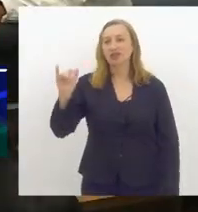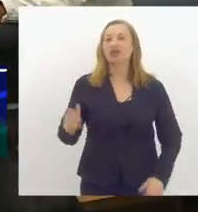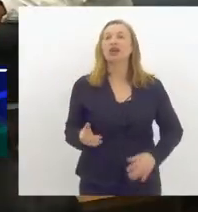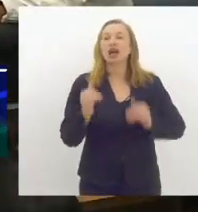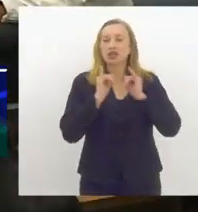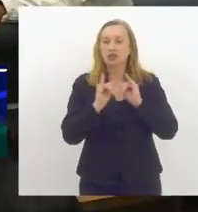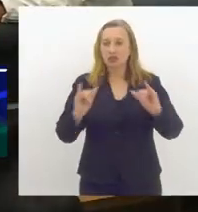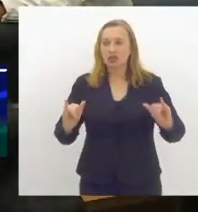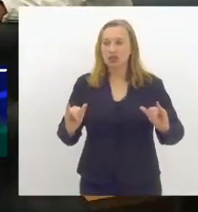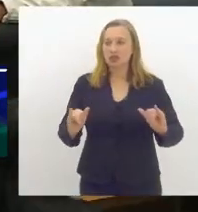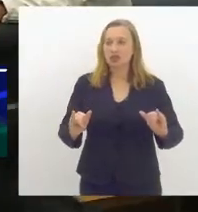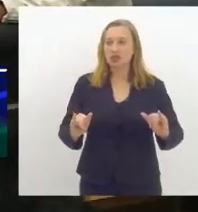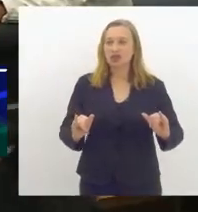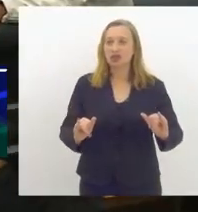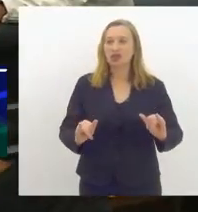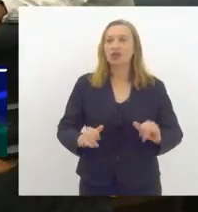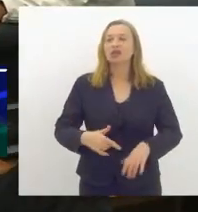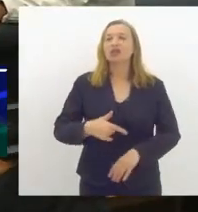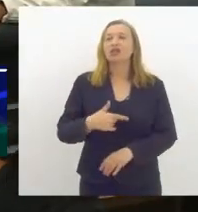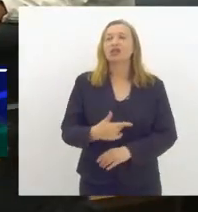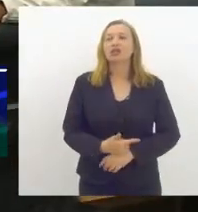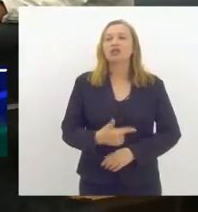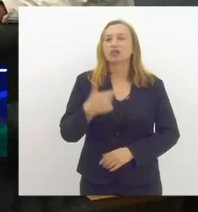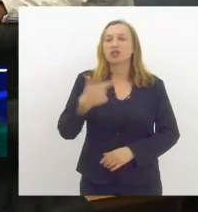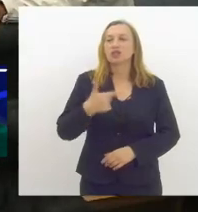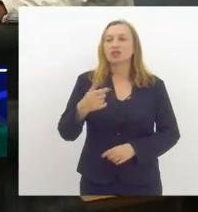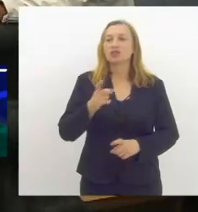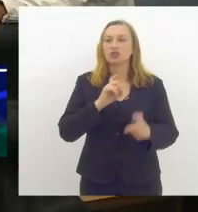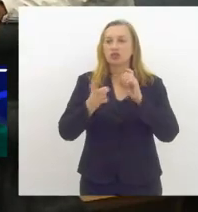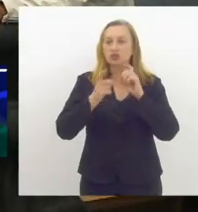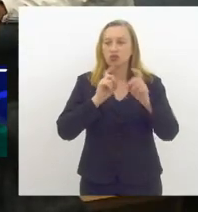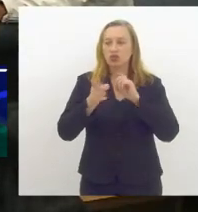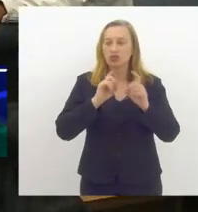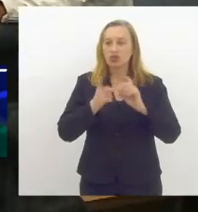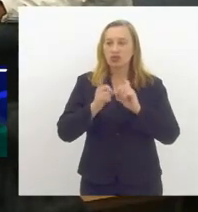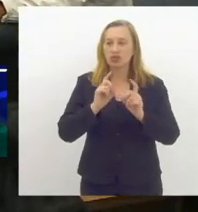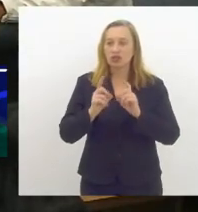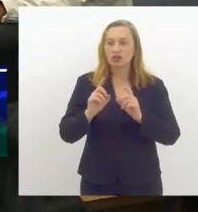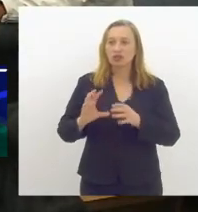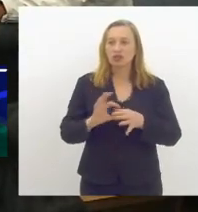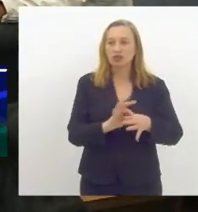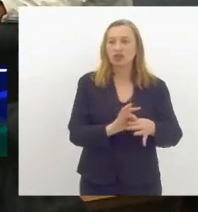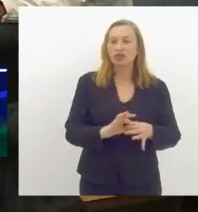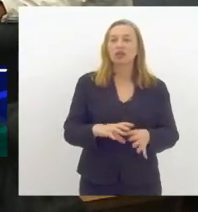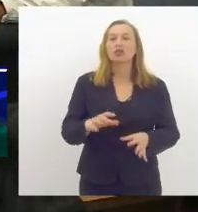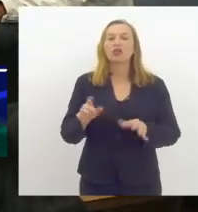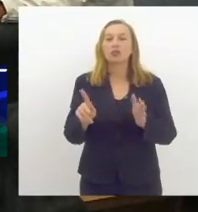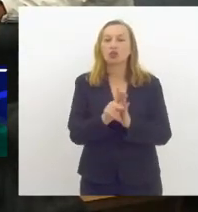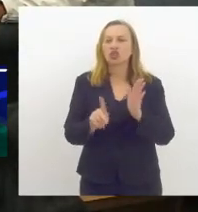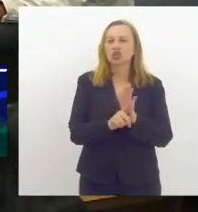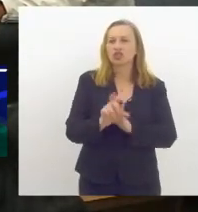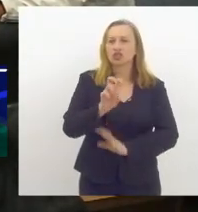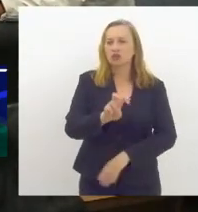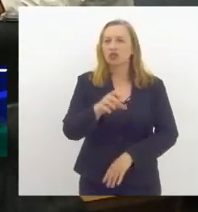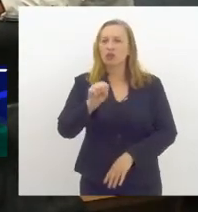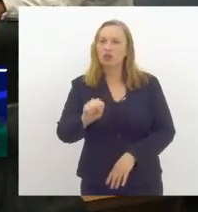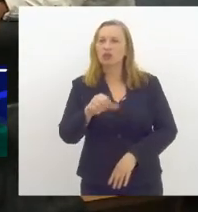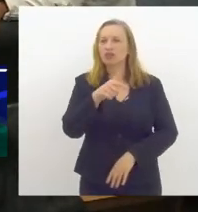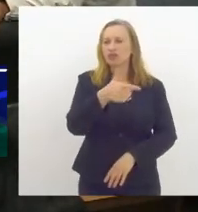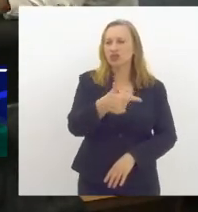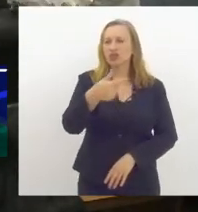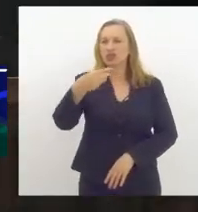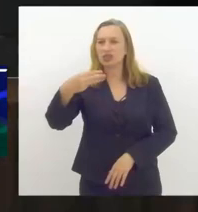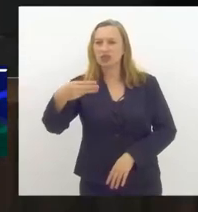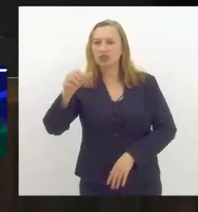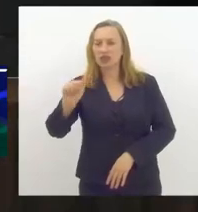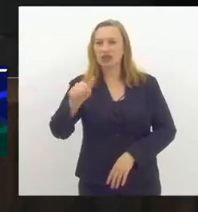anuncio em tramitação ordinário em segunda discussão e da ação do vencido assim emendado projeto de lei 58 de três idade